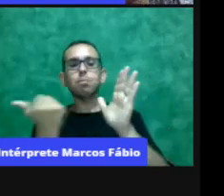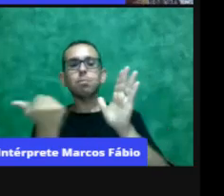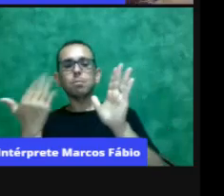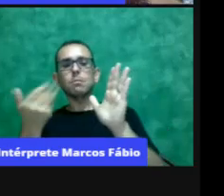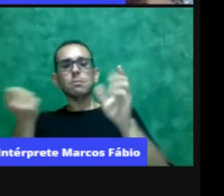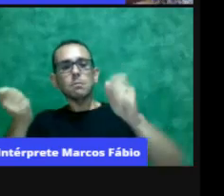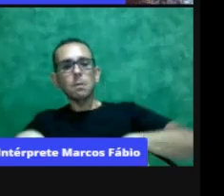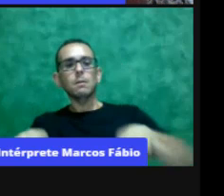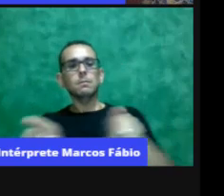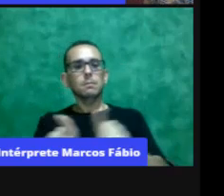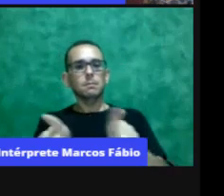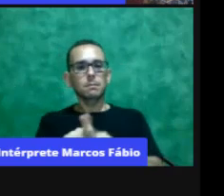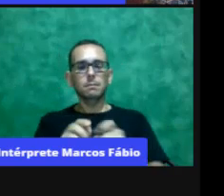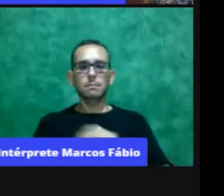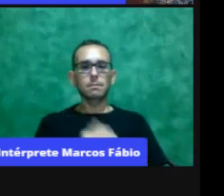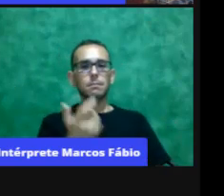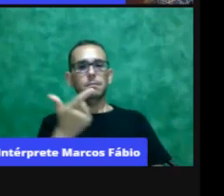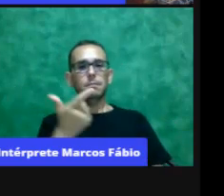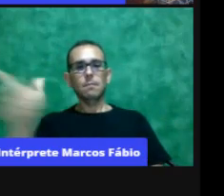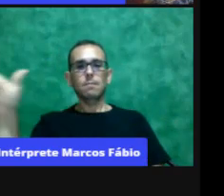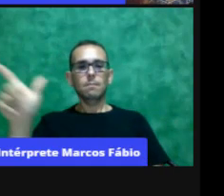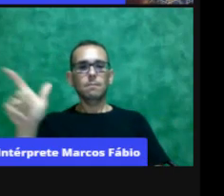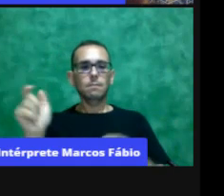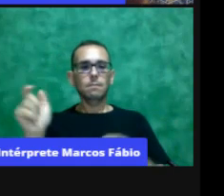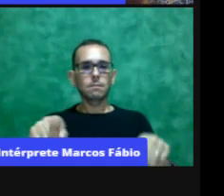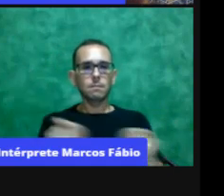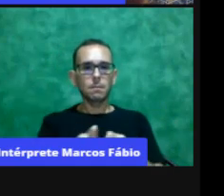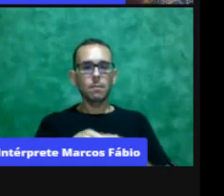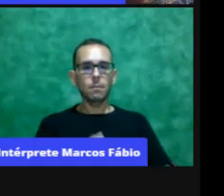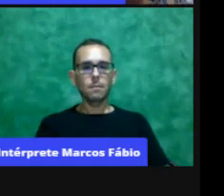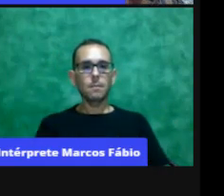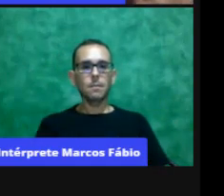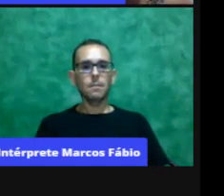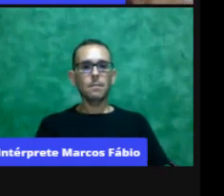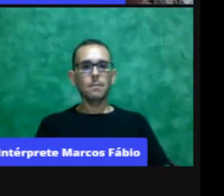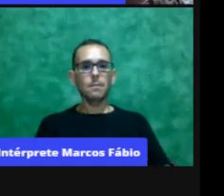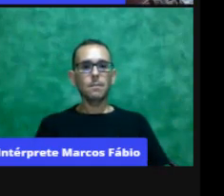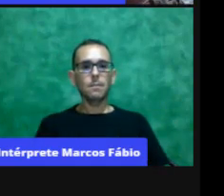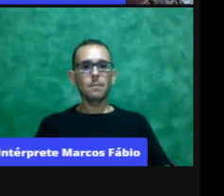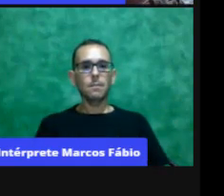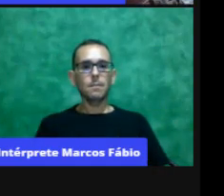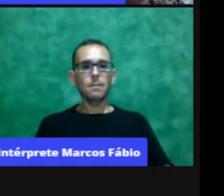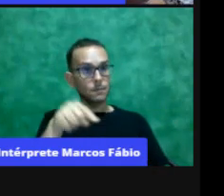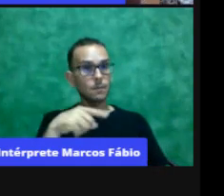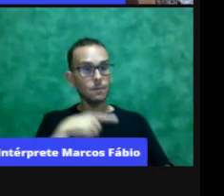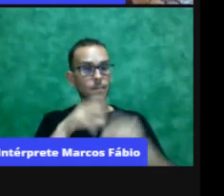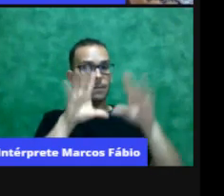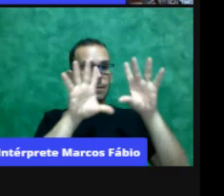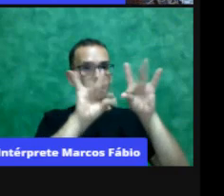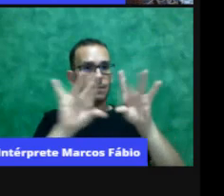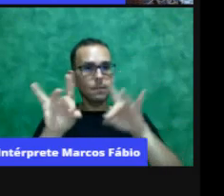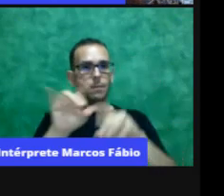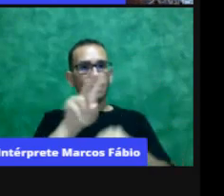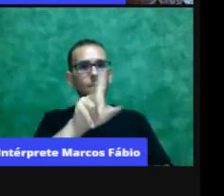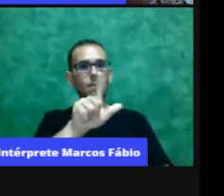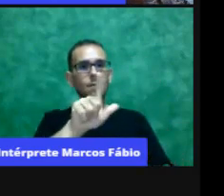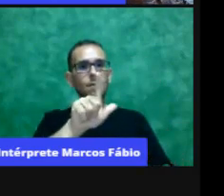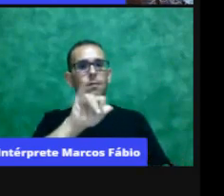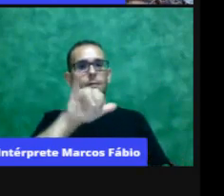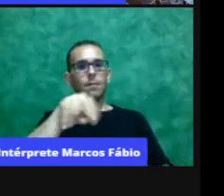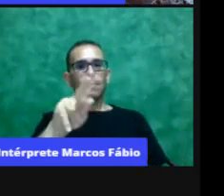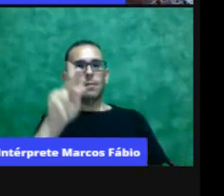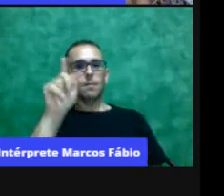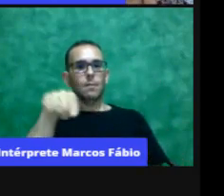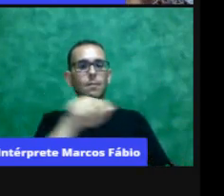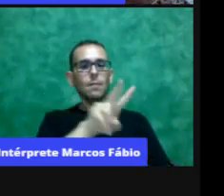apagar. Passa para o próximo, por favor. Aí, aqui tem os links do VivaCult e